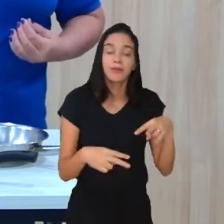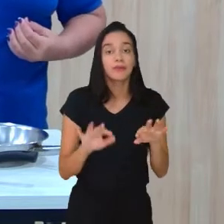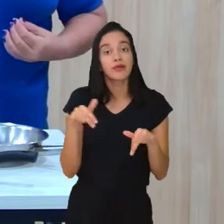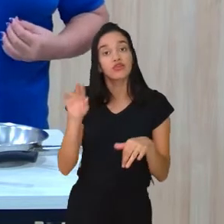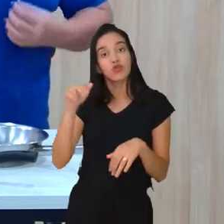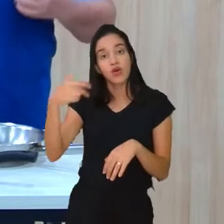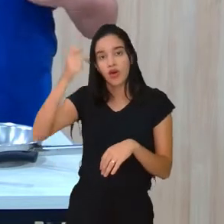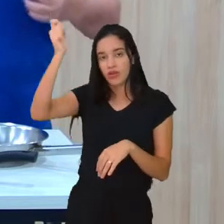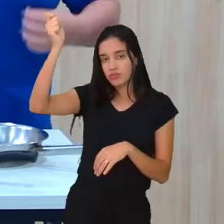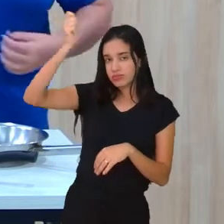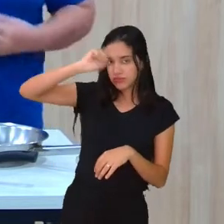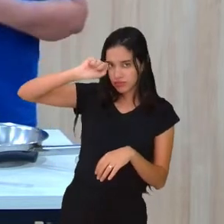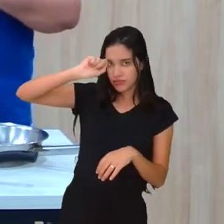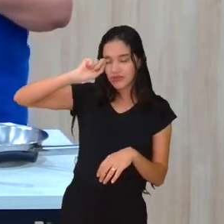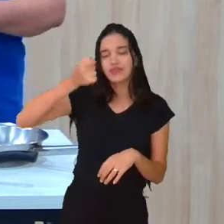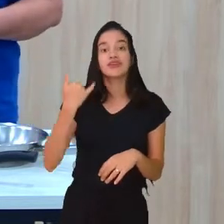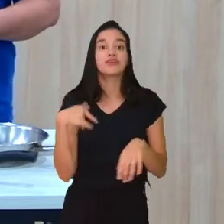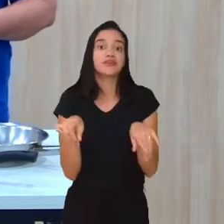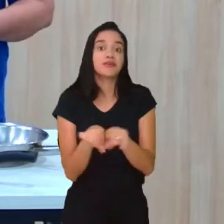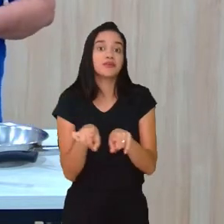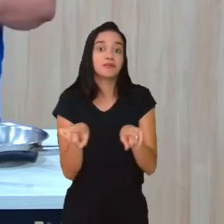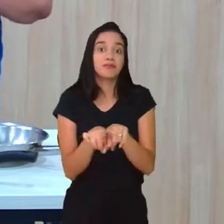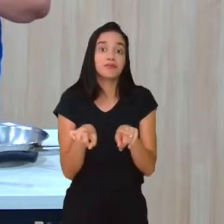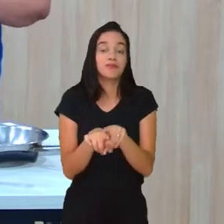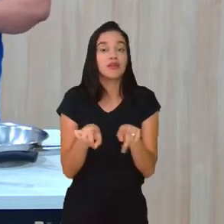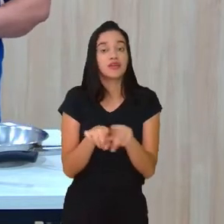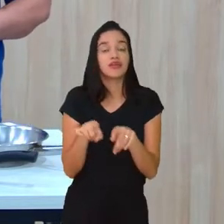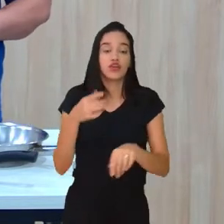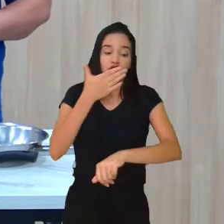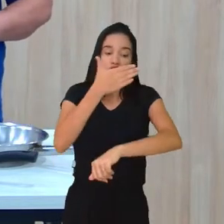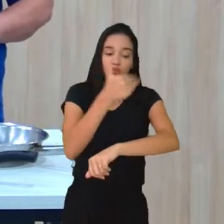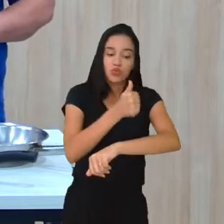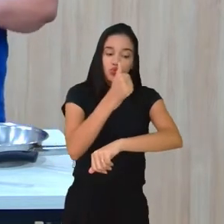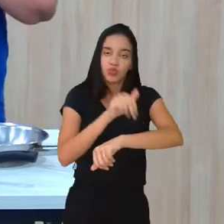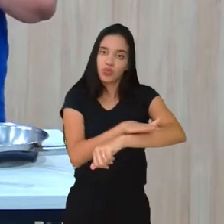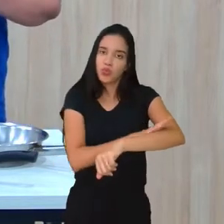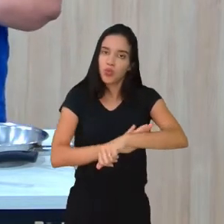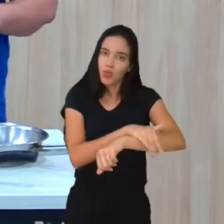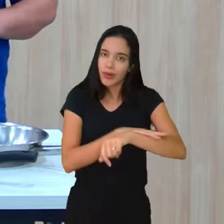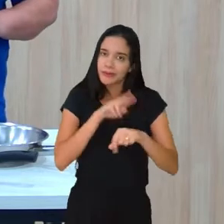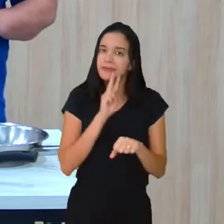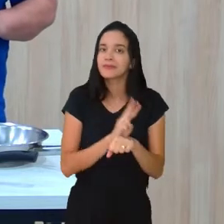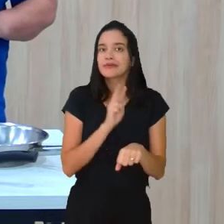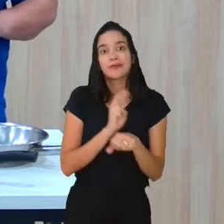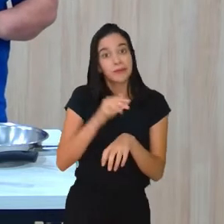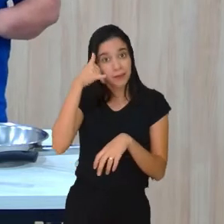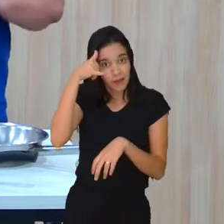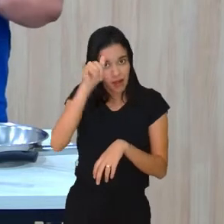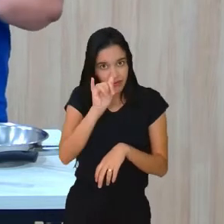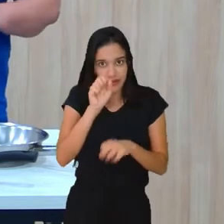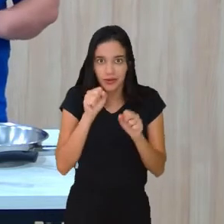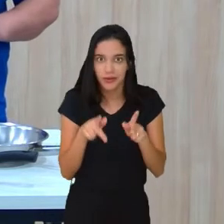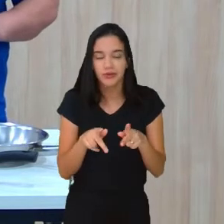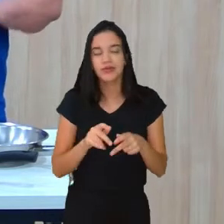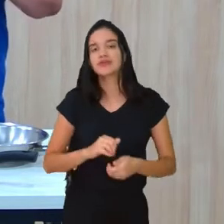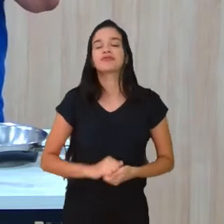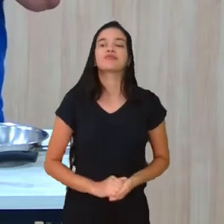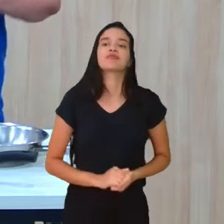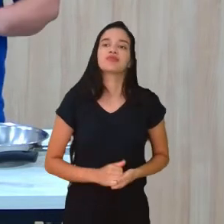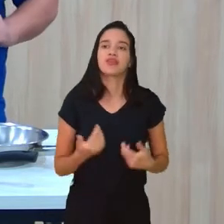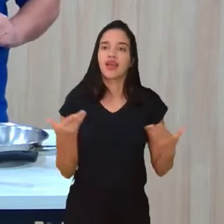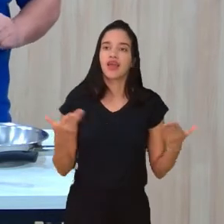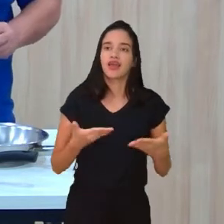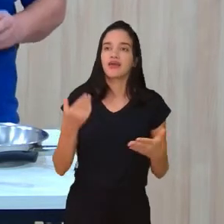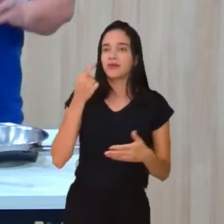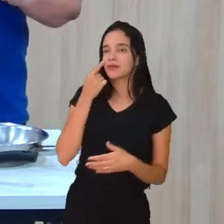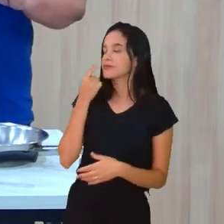boné, e se ainda um protetor solar para a gente se proteger e evitar esse tipo de mal, ok? Vamos